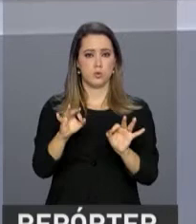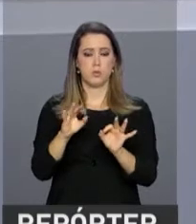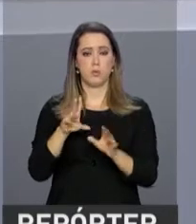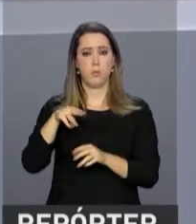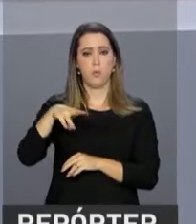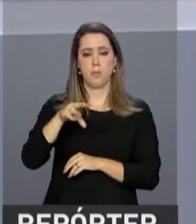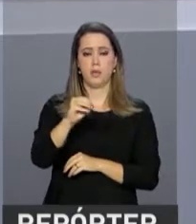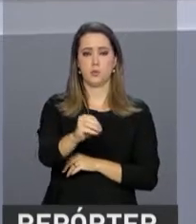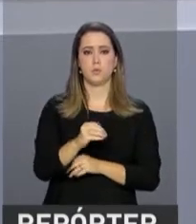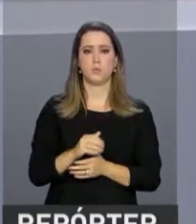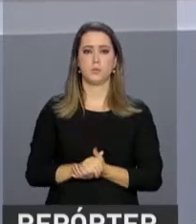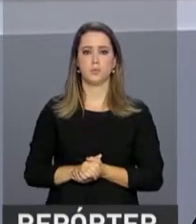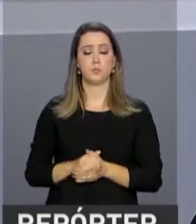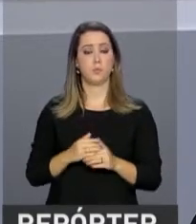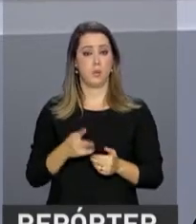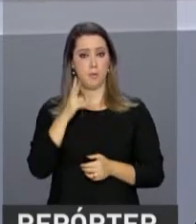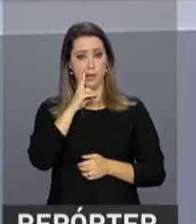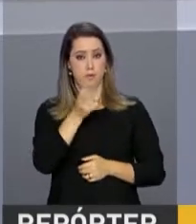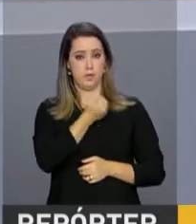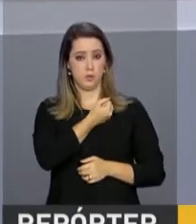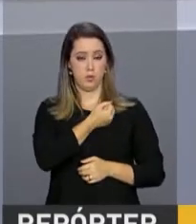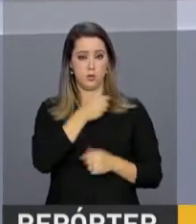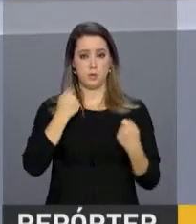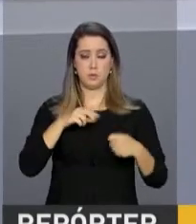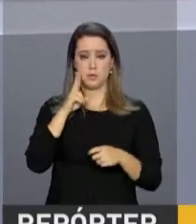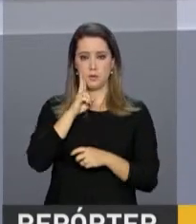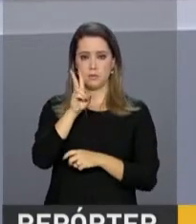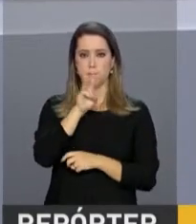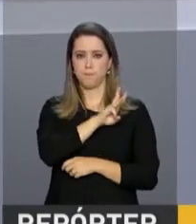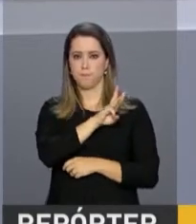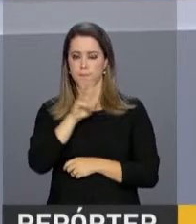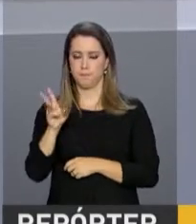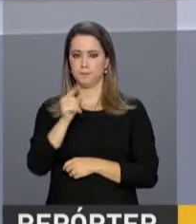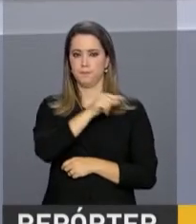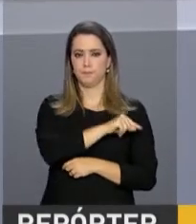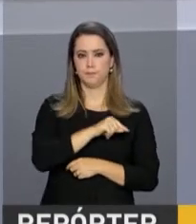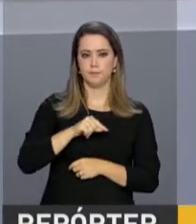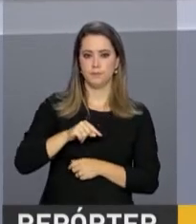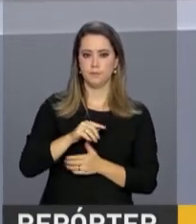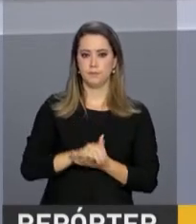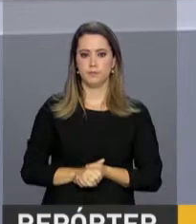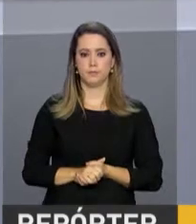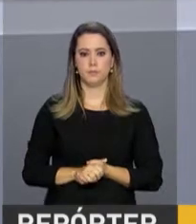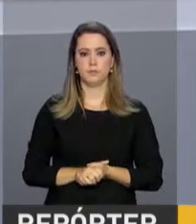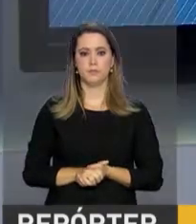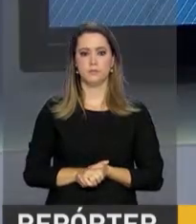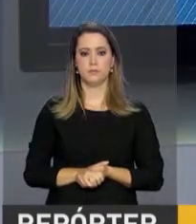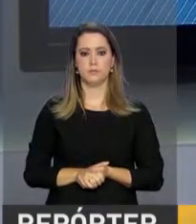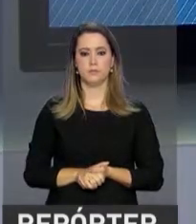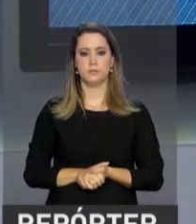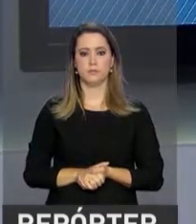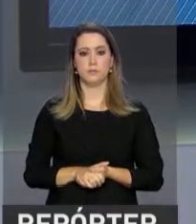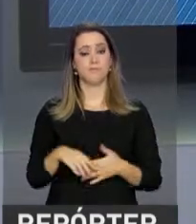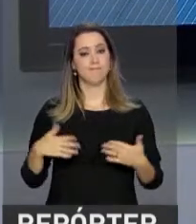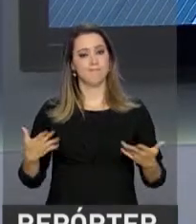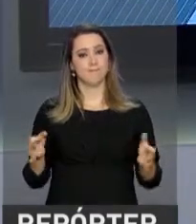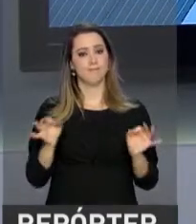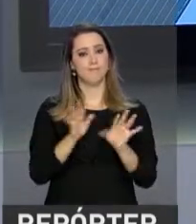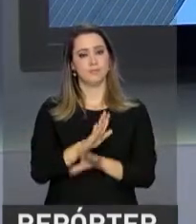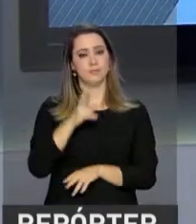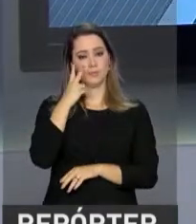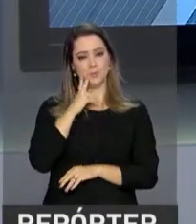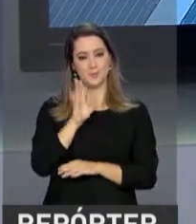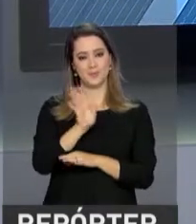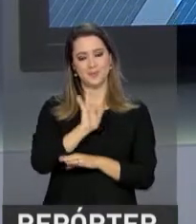partir de março para conferir as notas é preciso acessar a página do participante na internet e nós ficamos por aqui